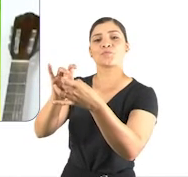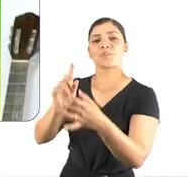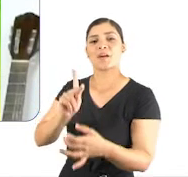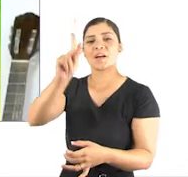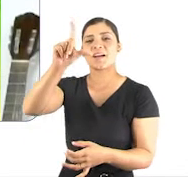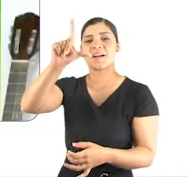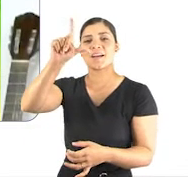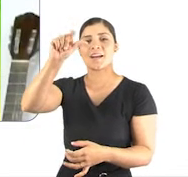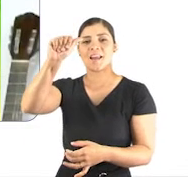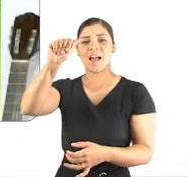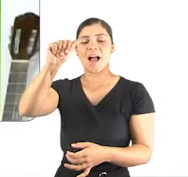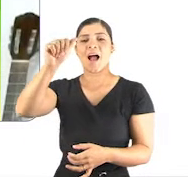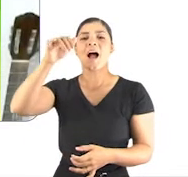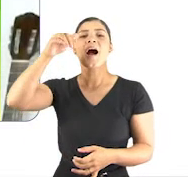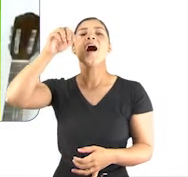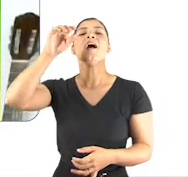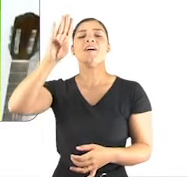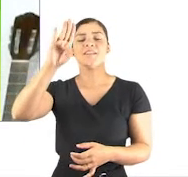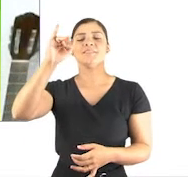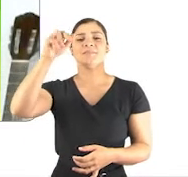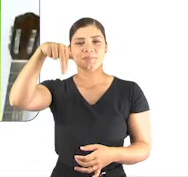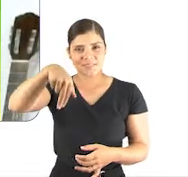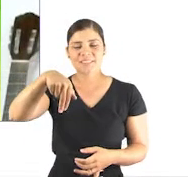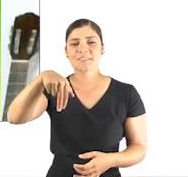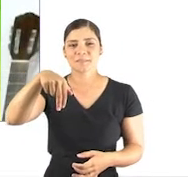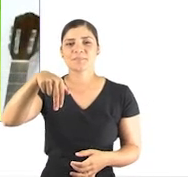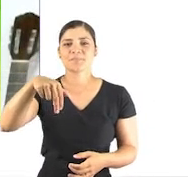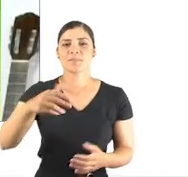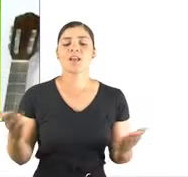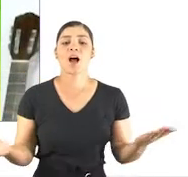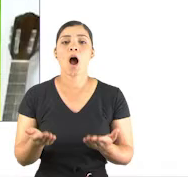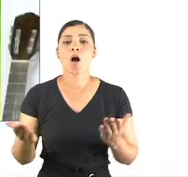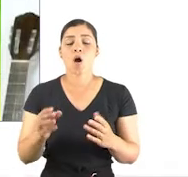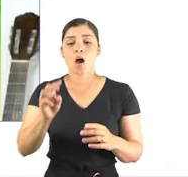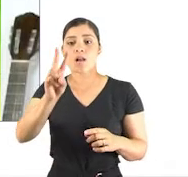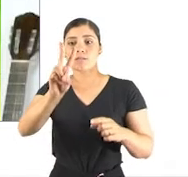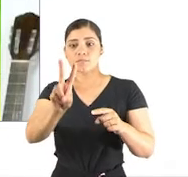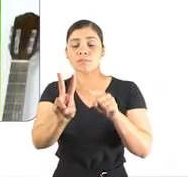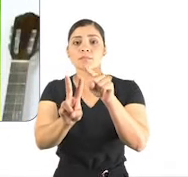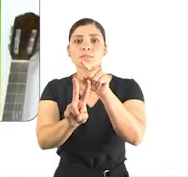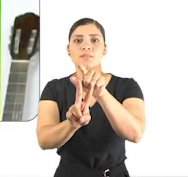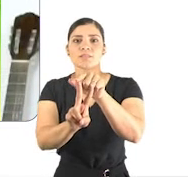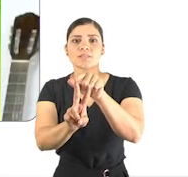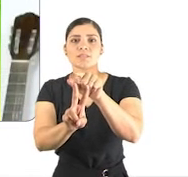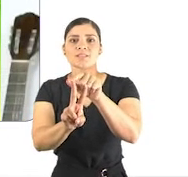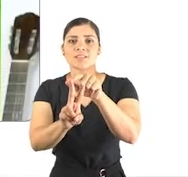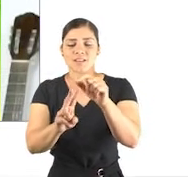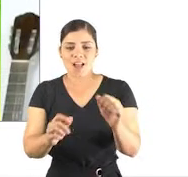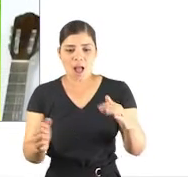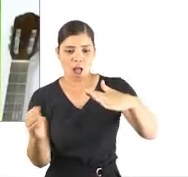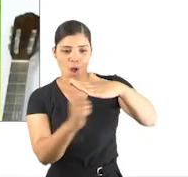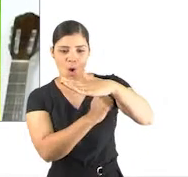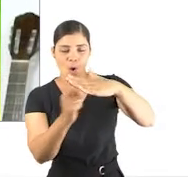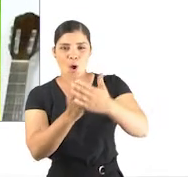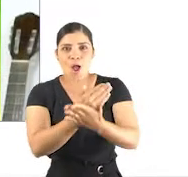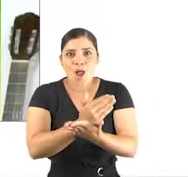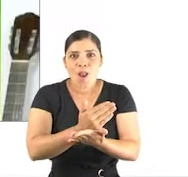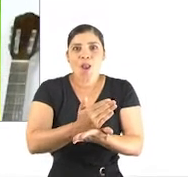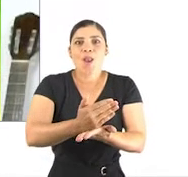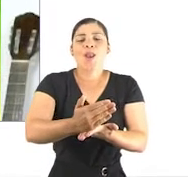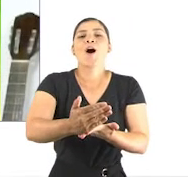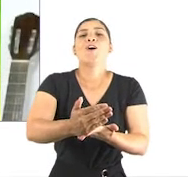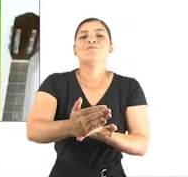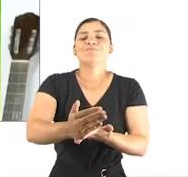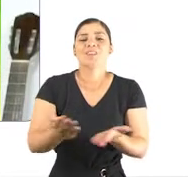Sérgio, esse paradigma da Klabin, abrindo a porta para uma startup e resolver uma